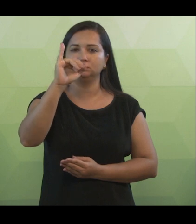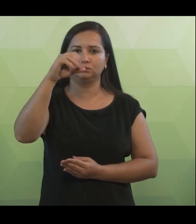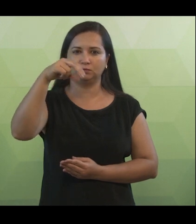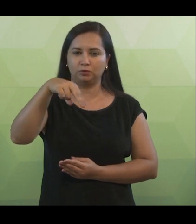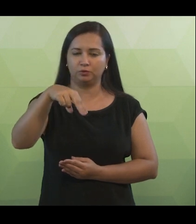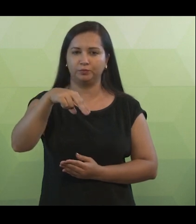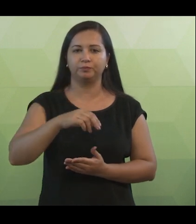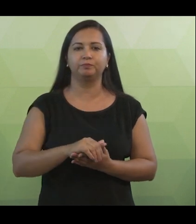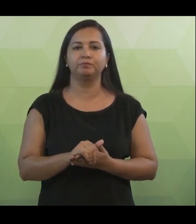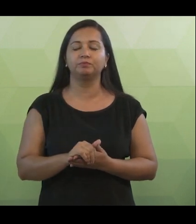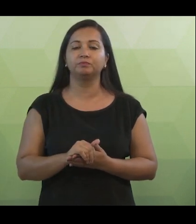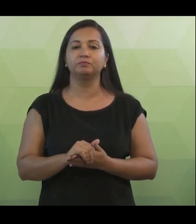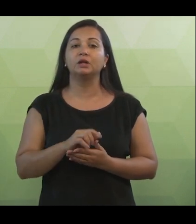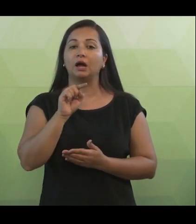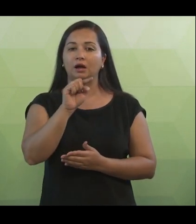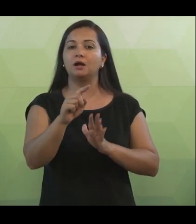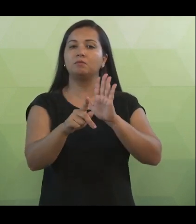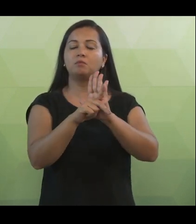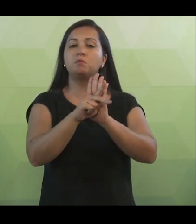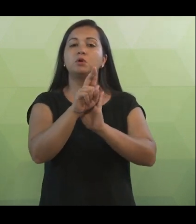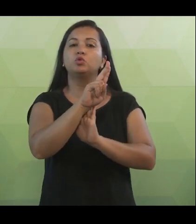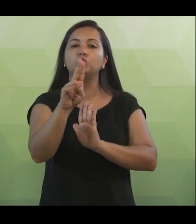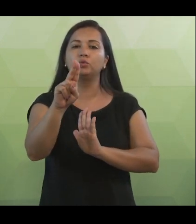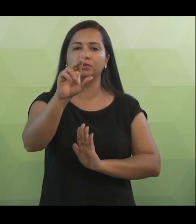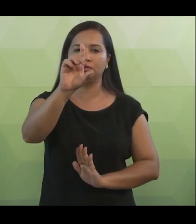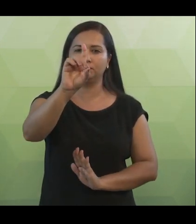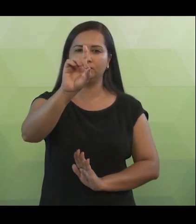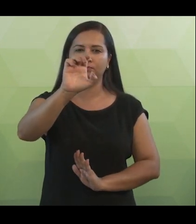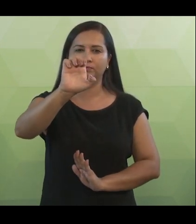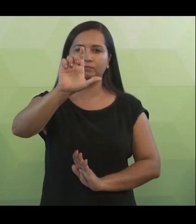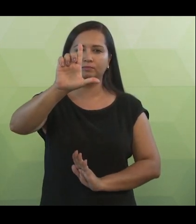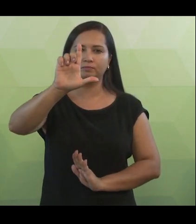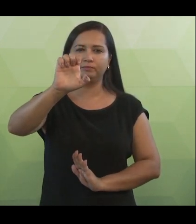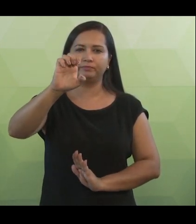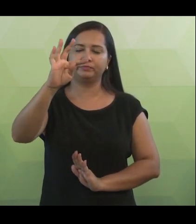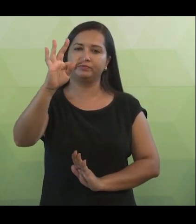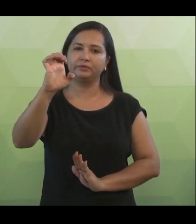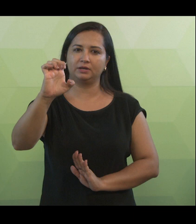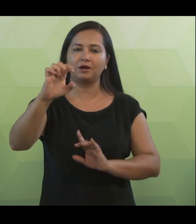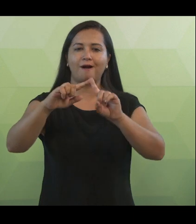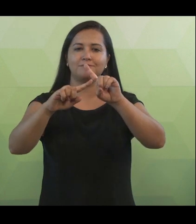nome de delete e recebe como parâmetro o ID.